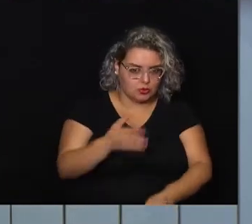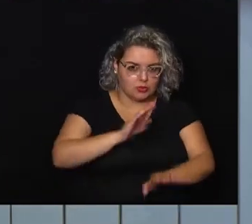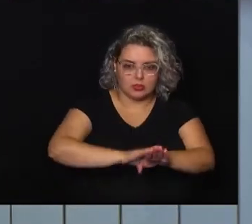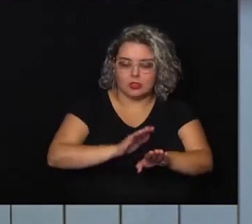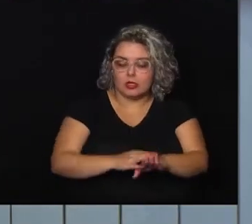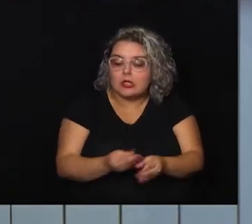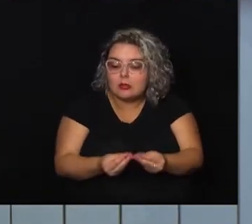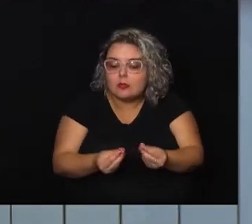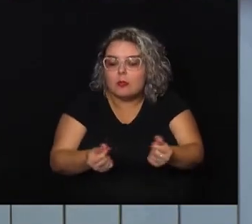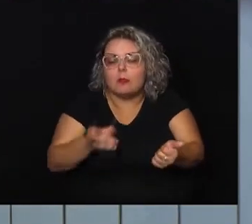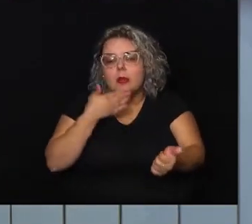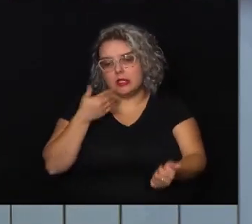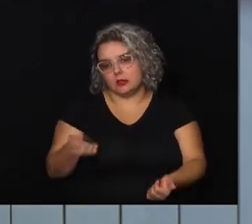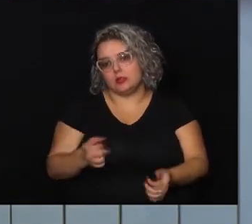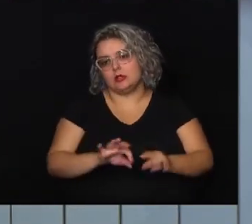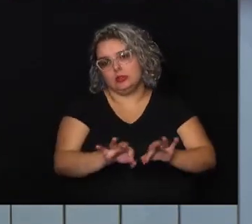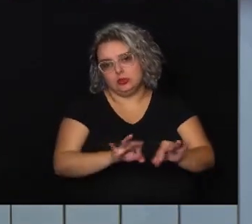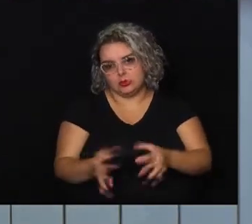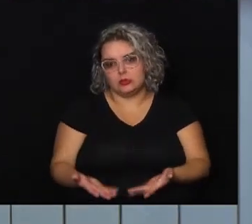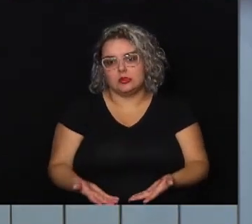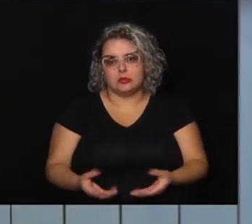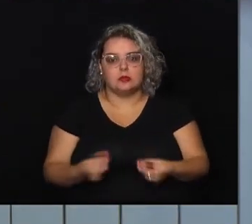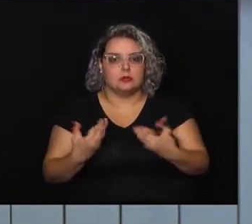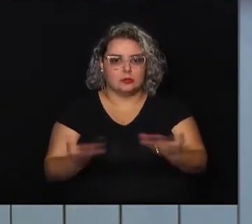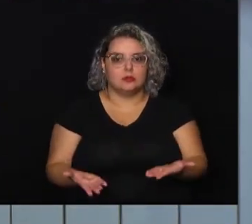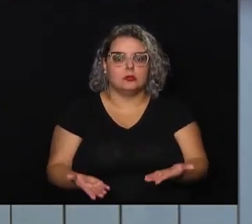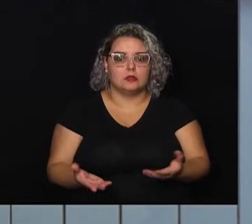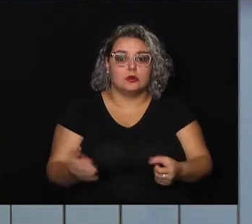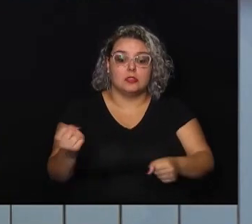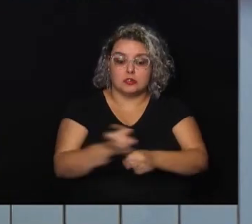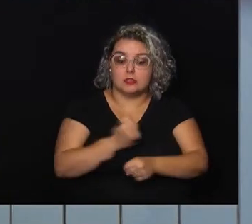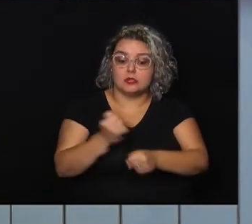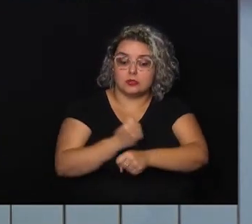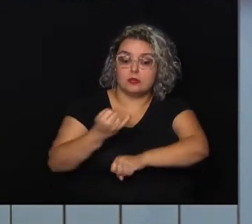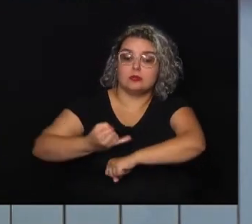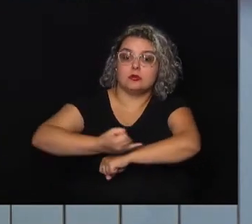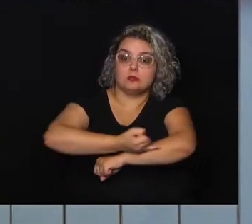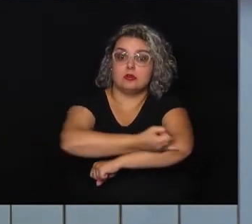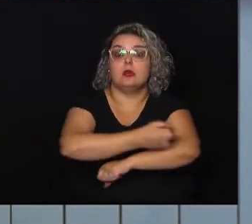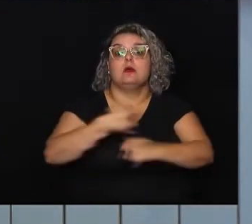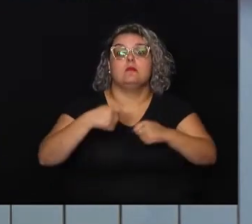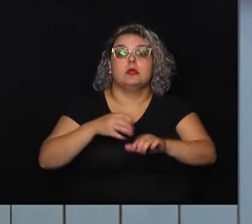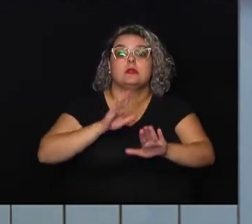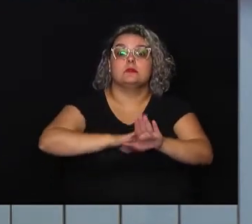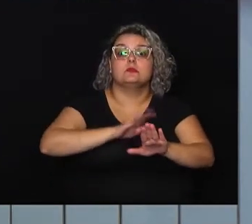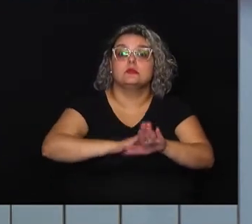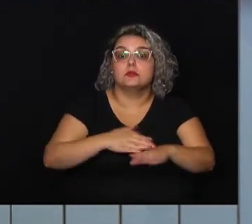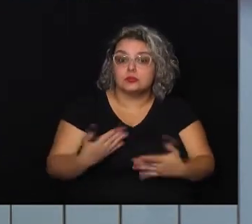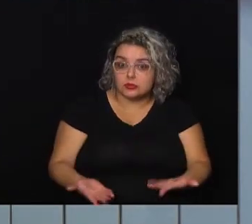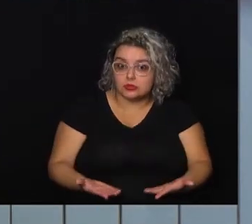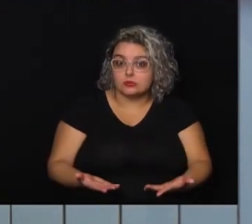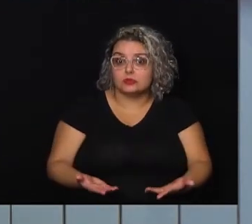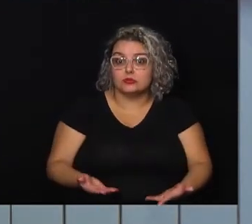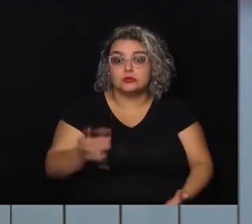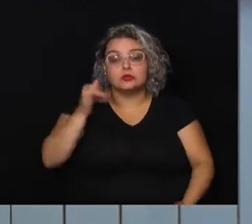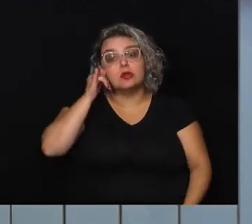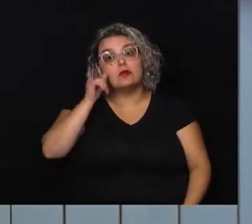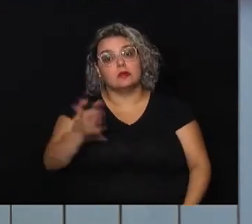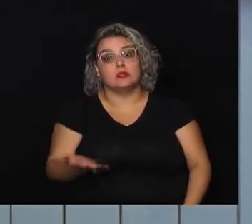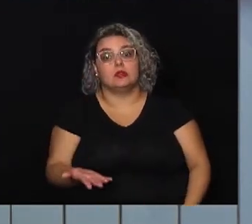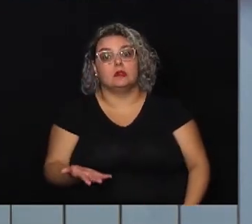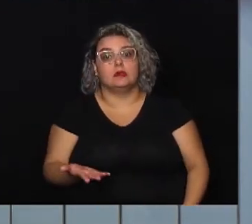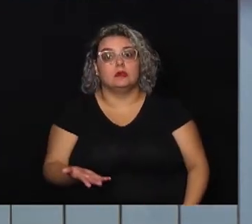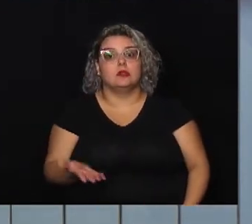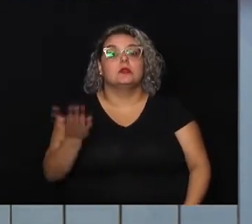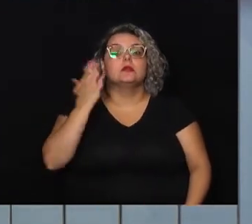aprimorando aqueles projetos que estão. Além das obras de infraestrutura, obviamente, nós precisamos de ações de prevenção. Então,